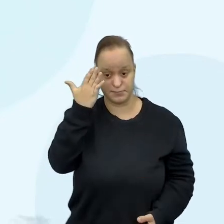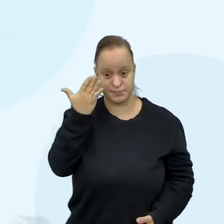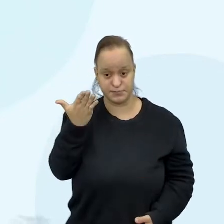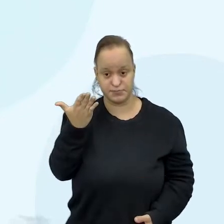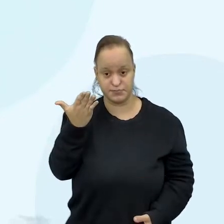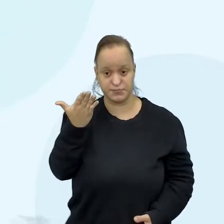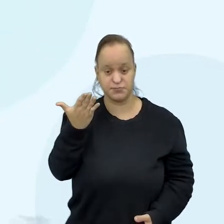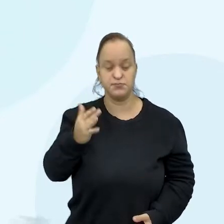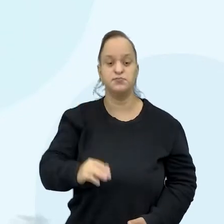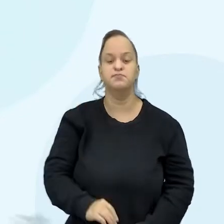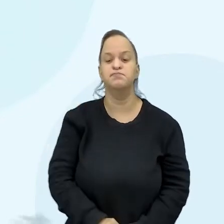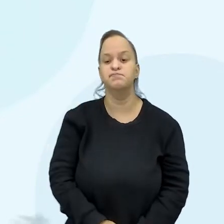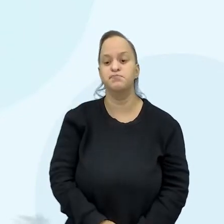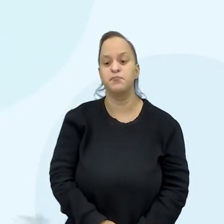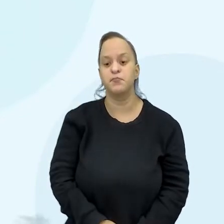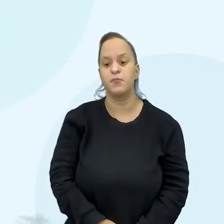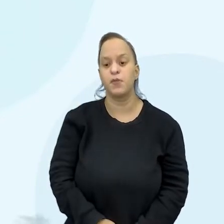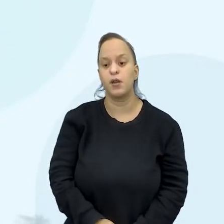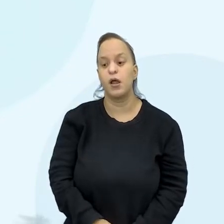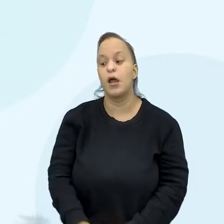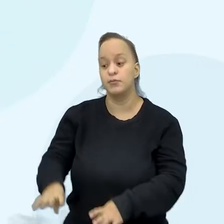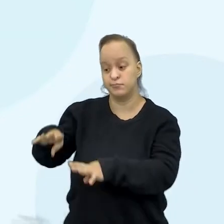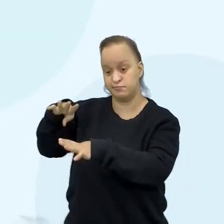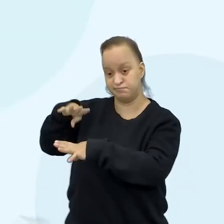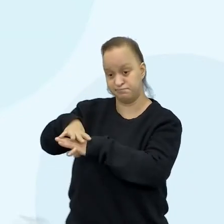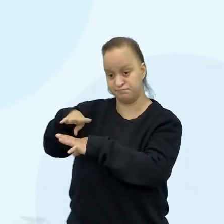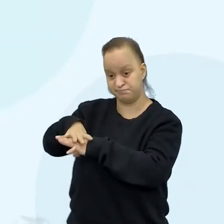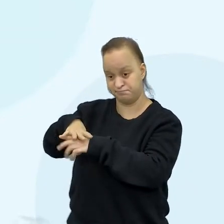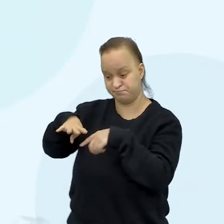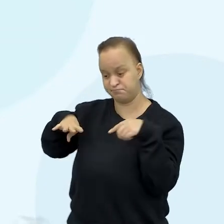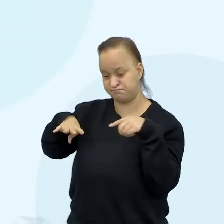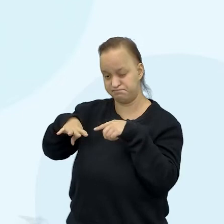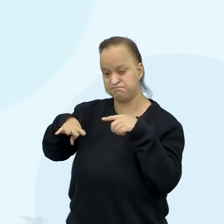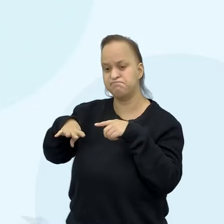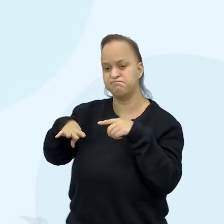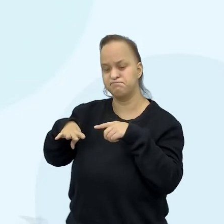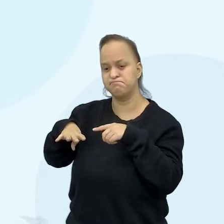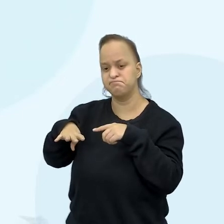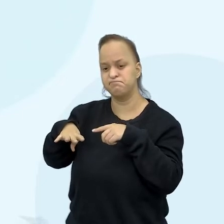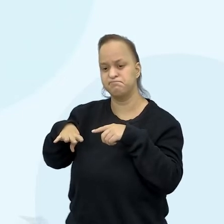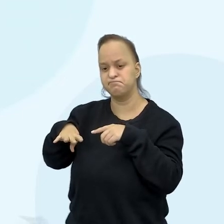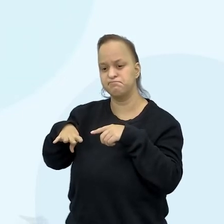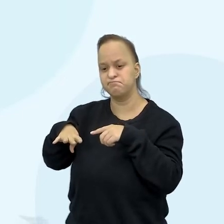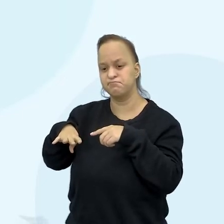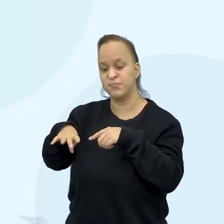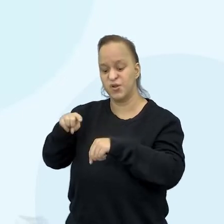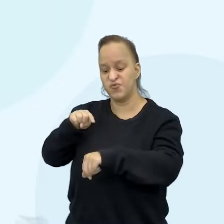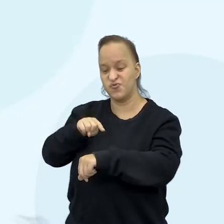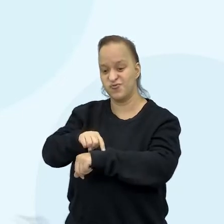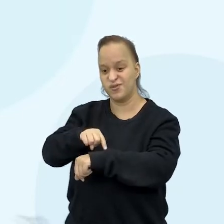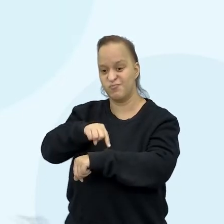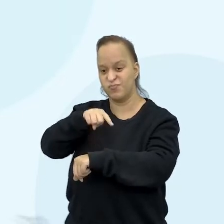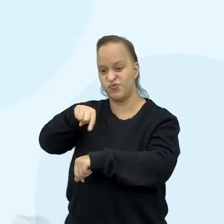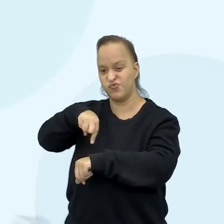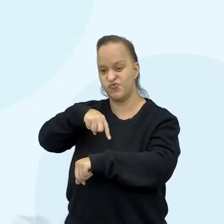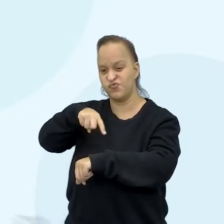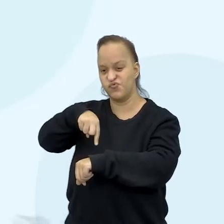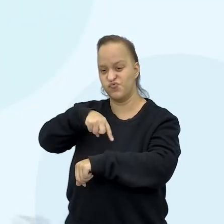prisões, pessoal, são instituições que oferecem o controle do tempo, tá